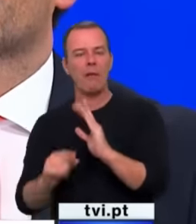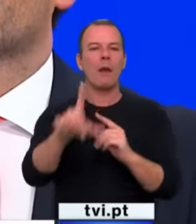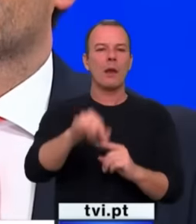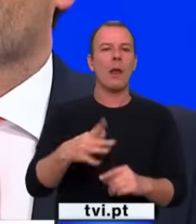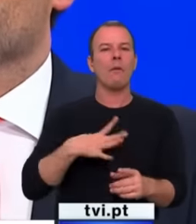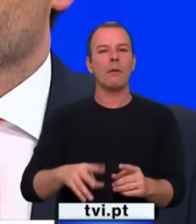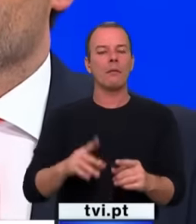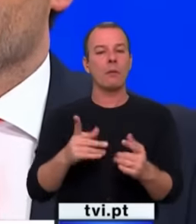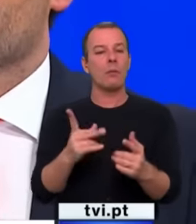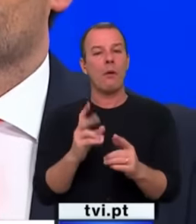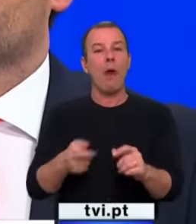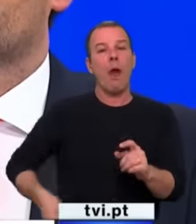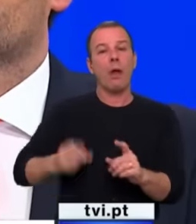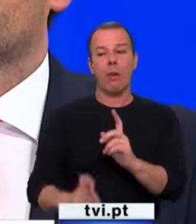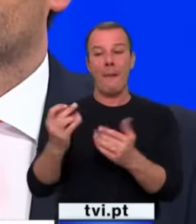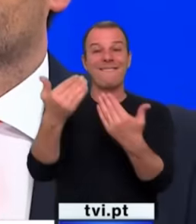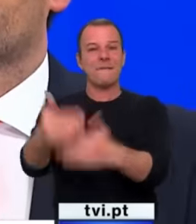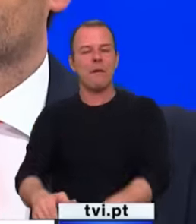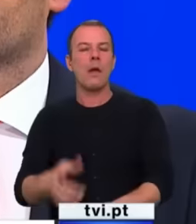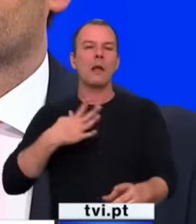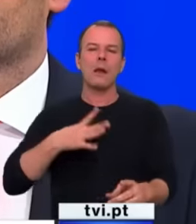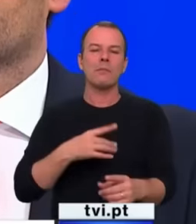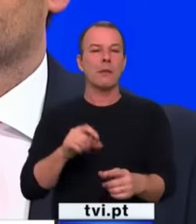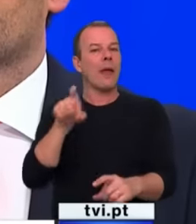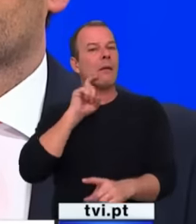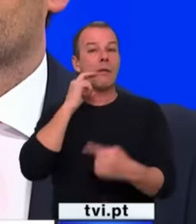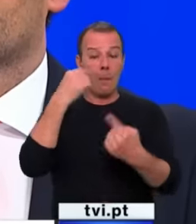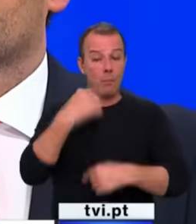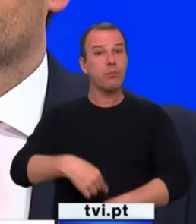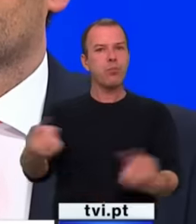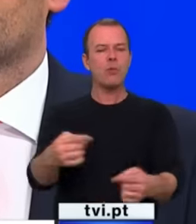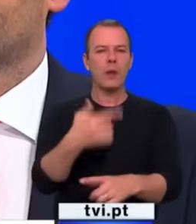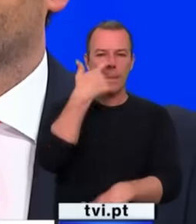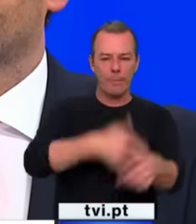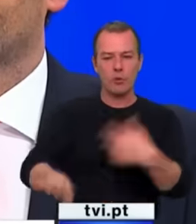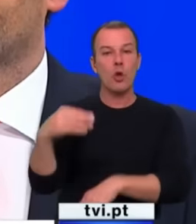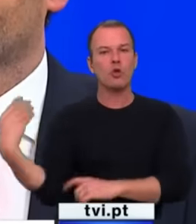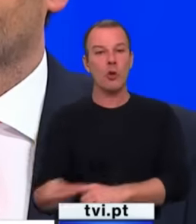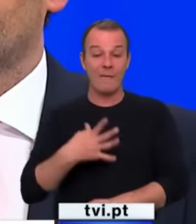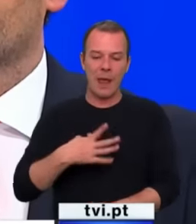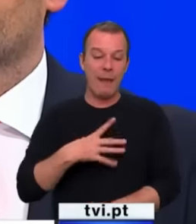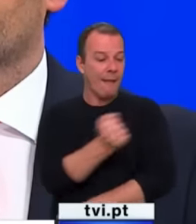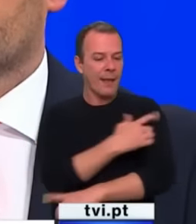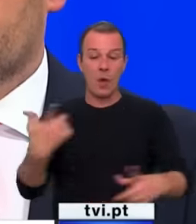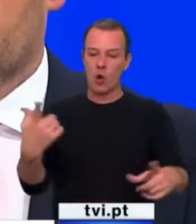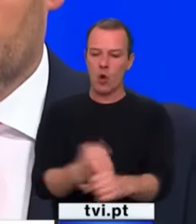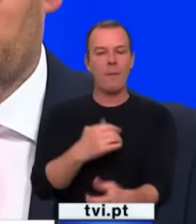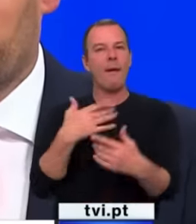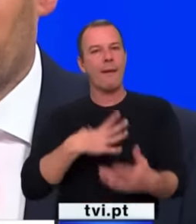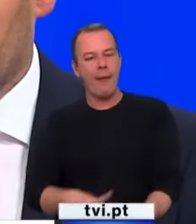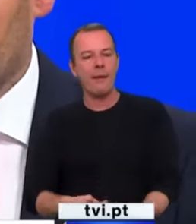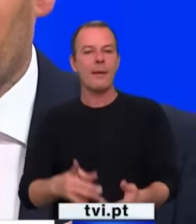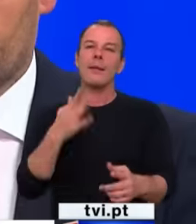o aumento das rendas. Nós queremos dar uma garantia pública para os jovens que queiram comprar casa e dar conforto a eles e a quem